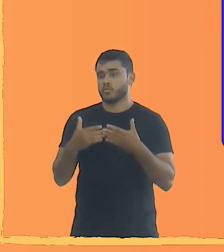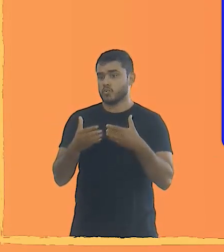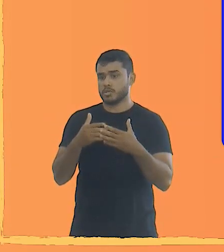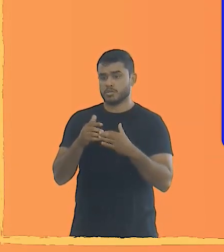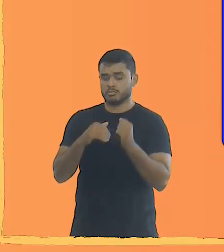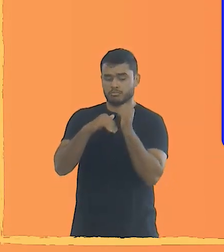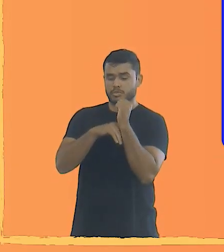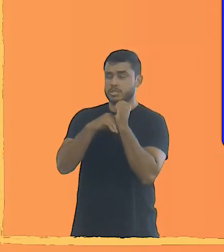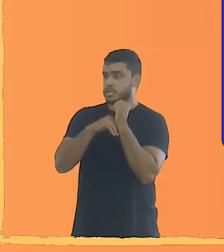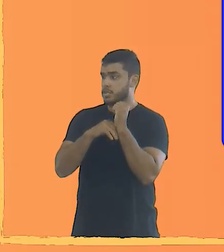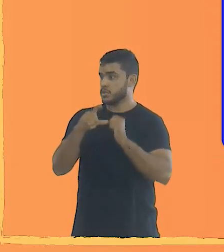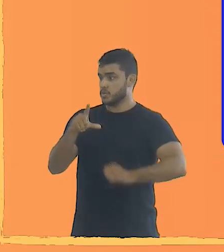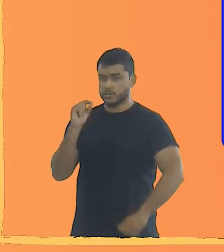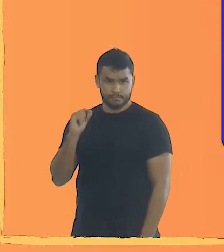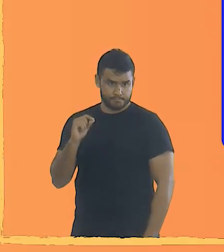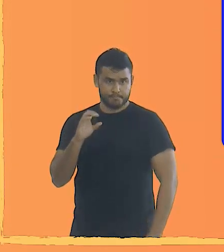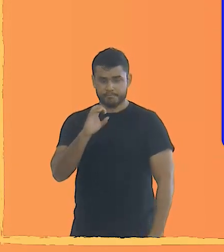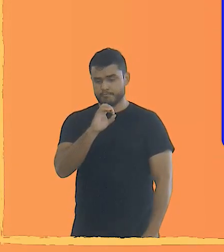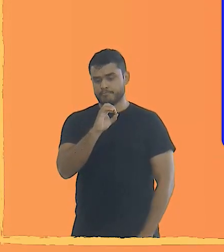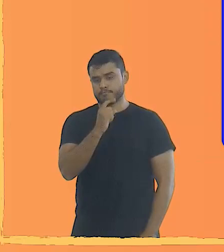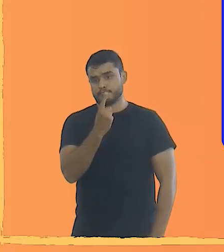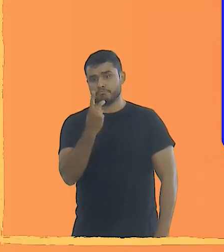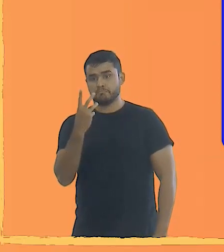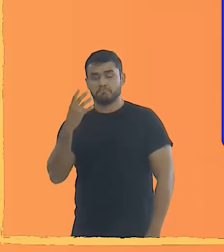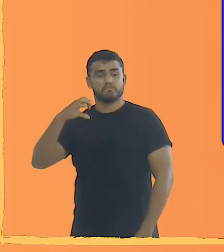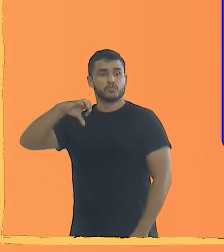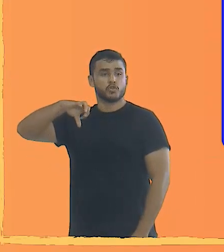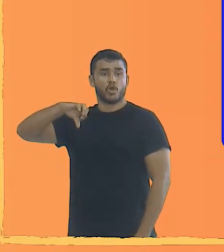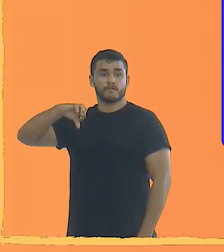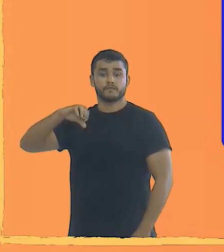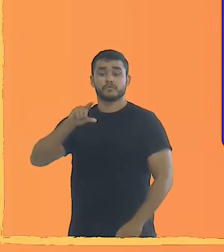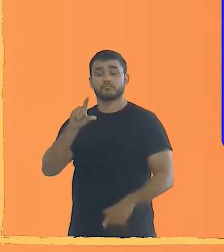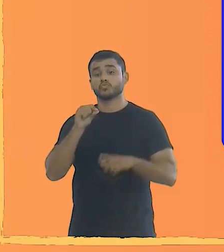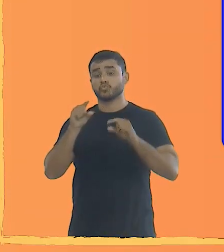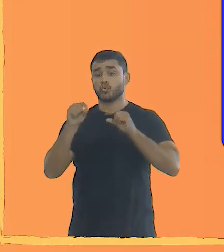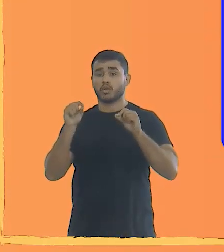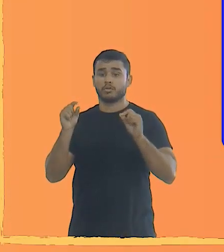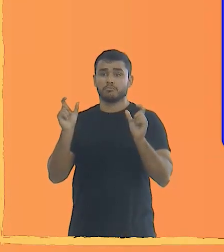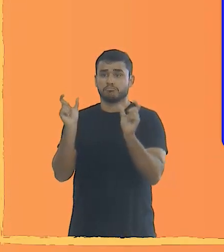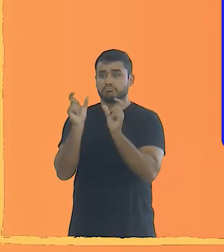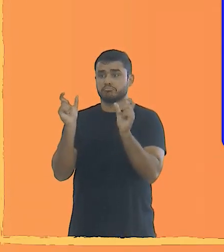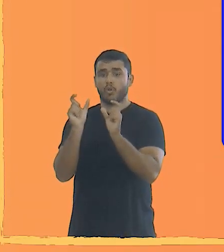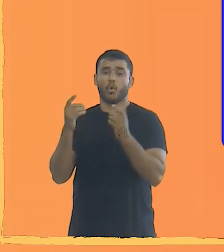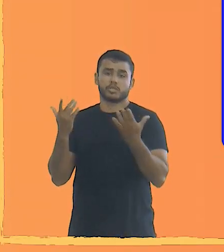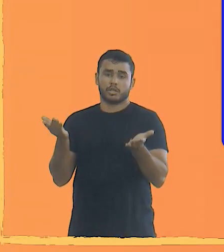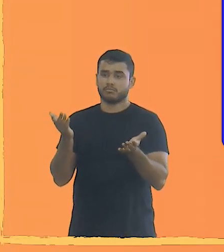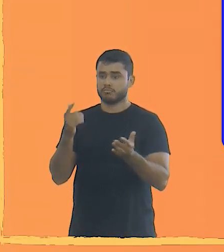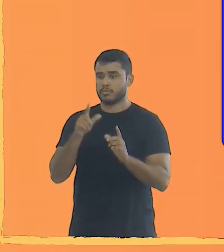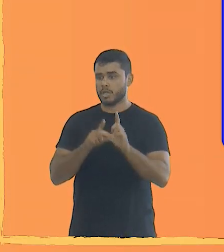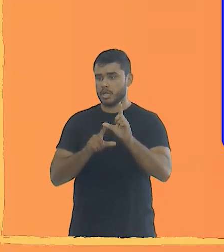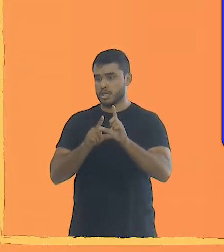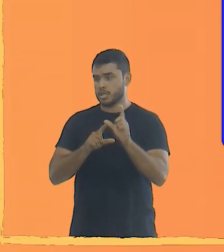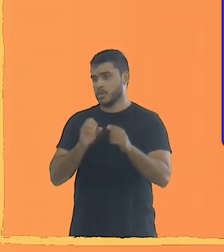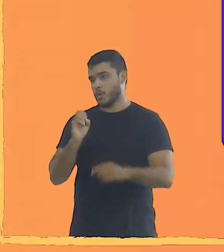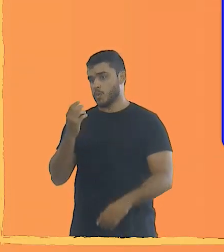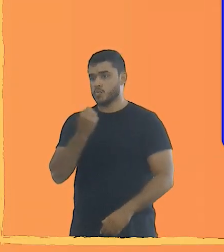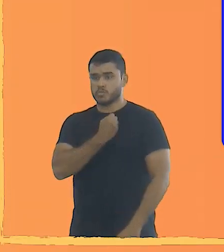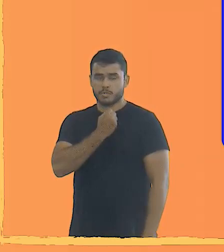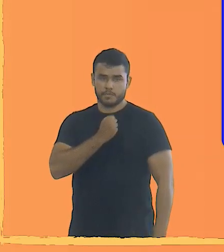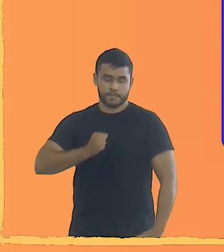corrente na internet. Entretanto, um especialista em sistema de segurança eletrônica recomendou à direção do